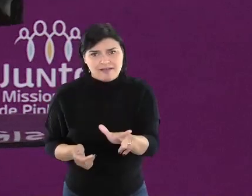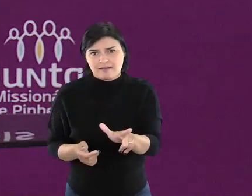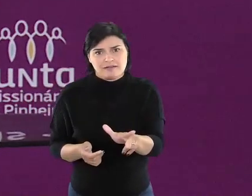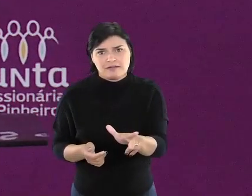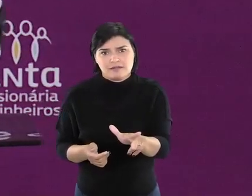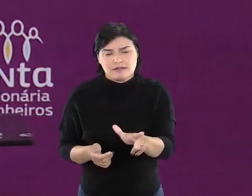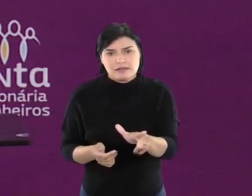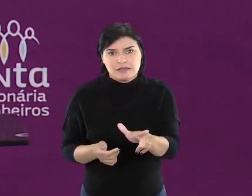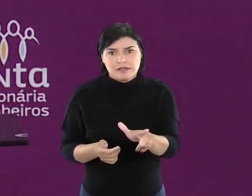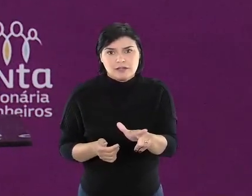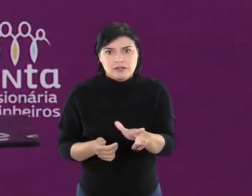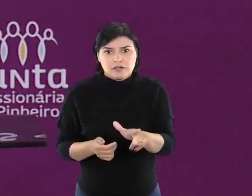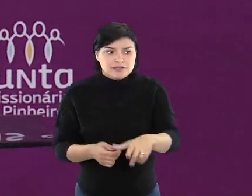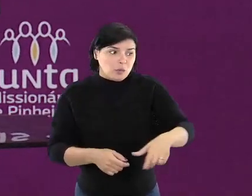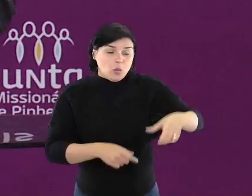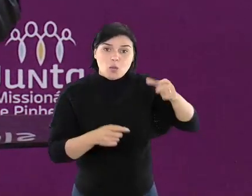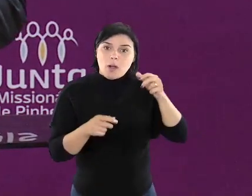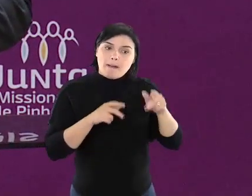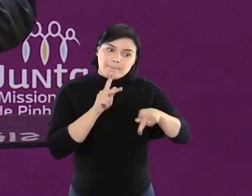juntos que cooperam